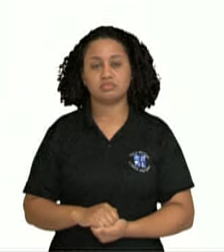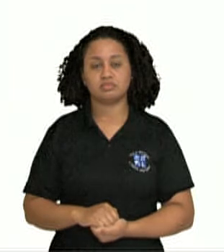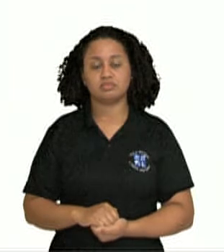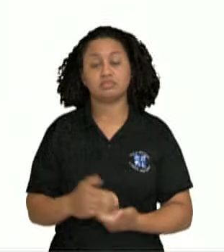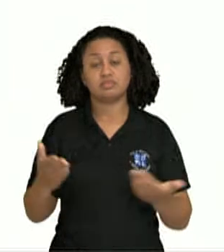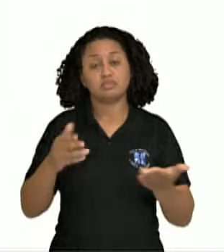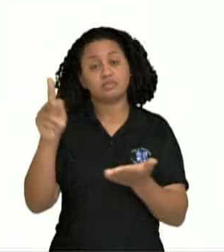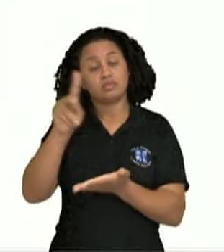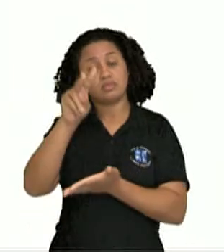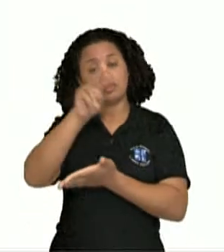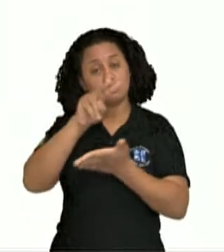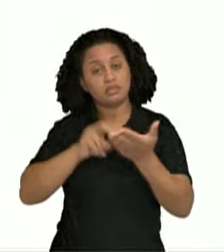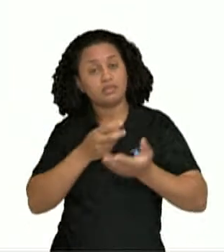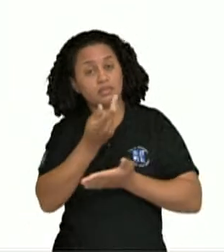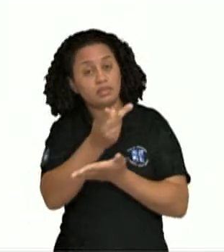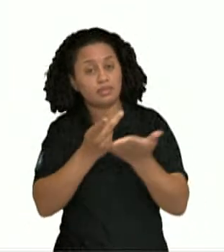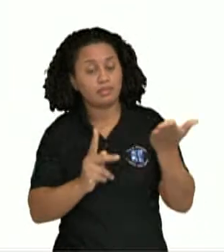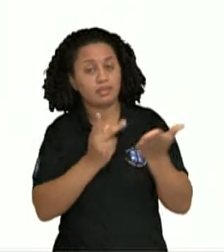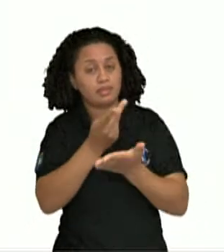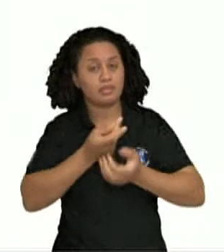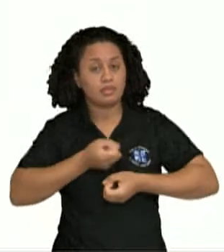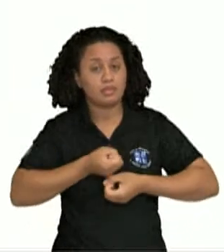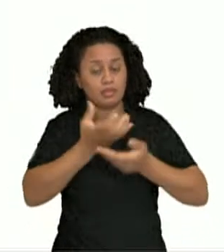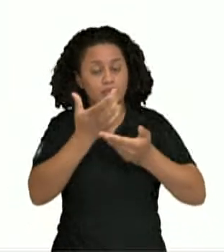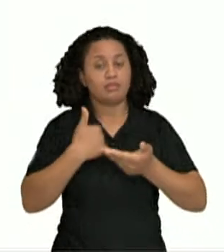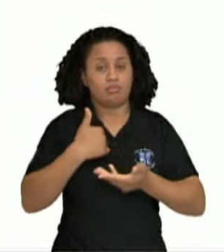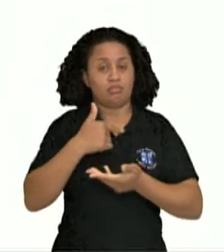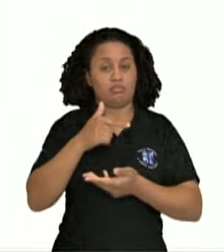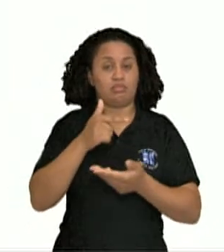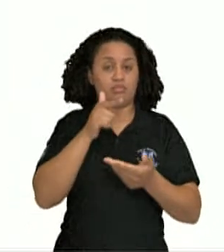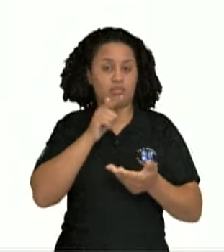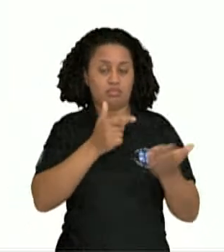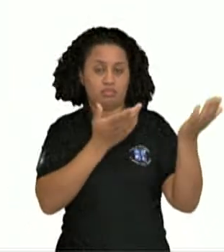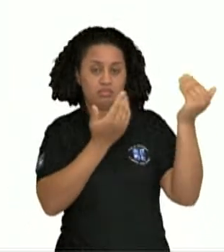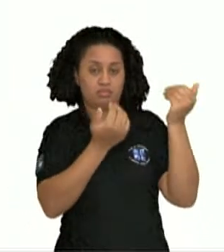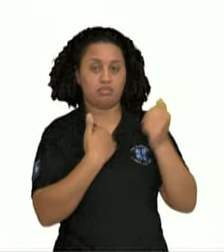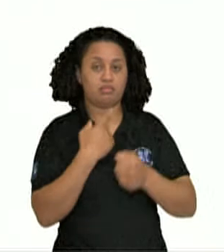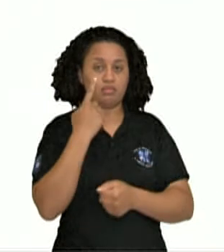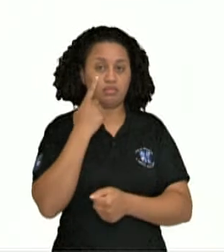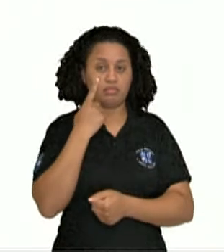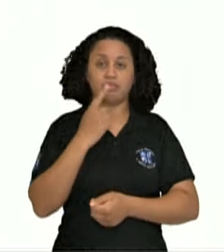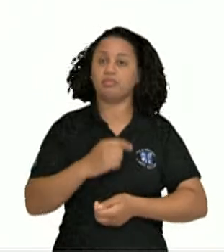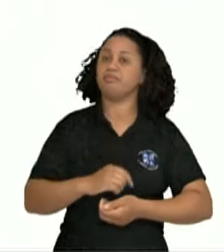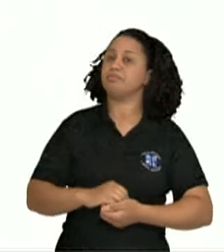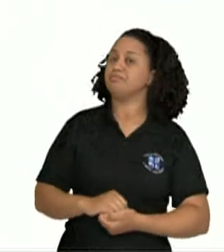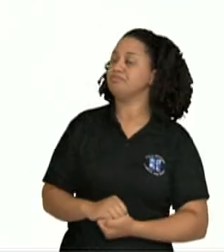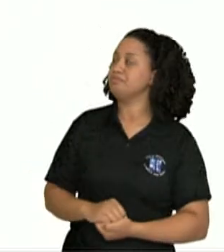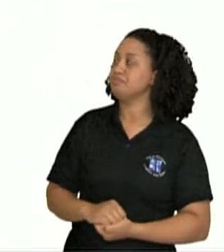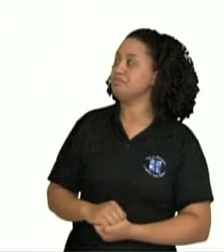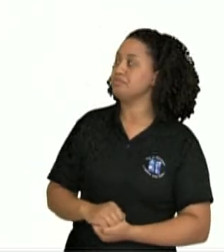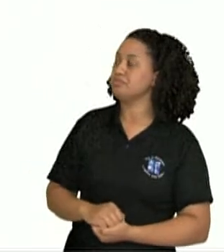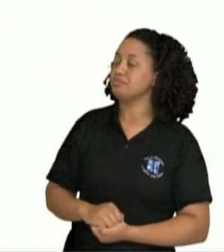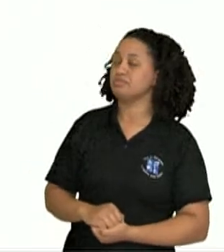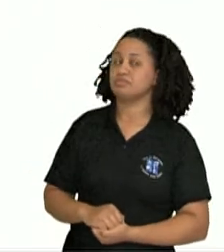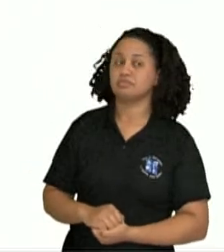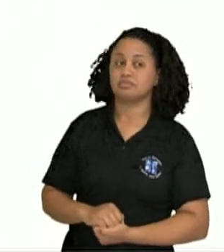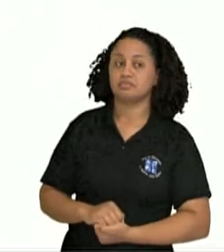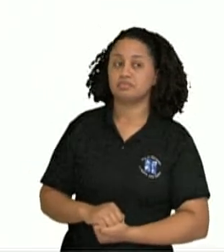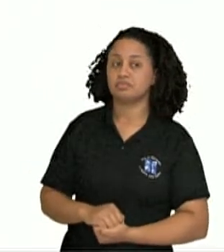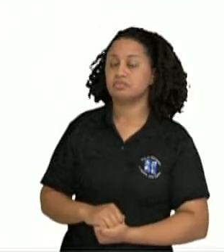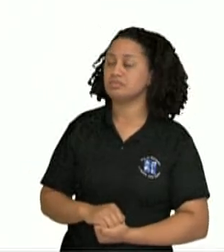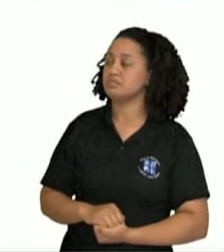rindas, aún estás a tiempo de alcanzar y comenzar de nuevo. Aceptar tus